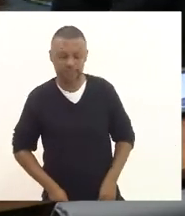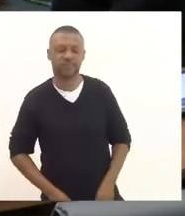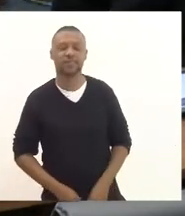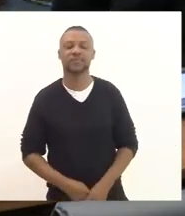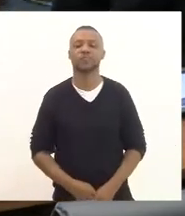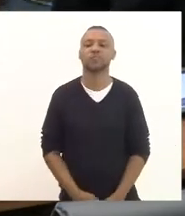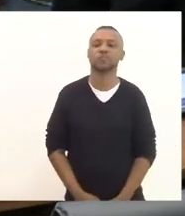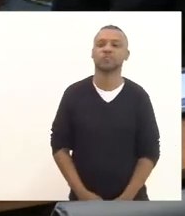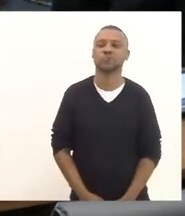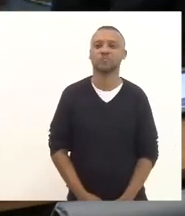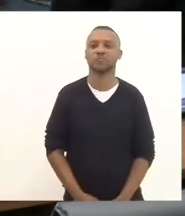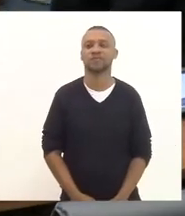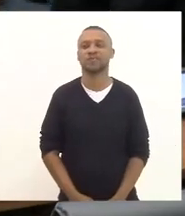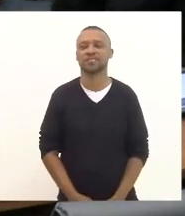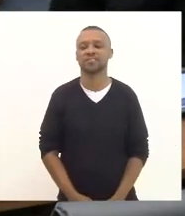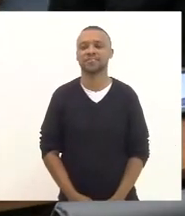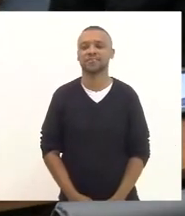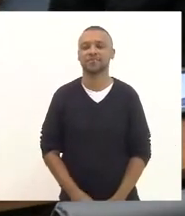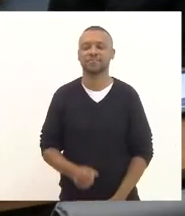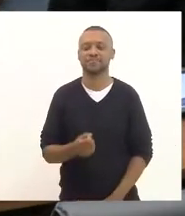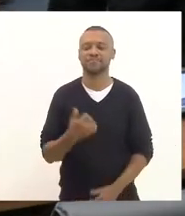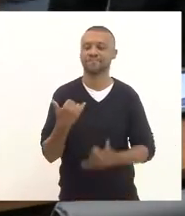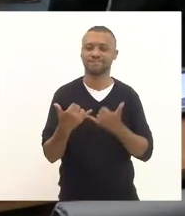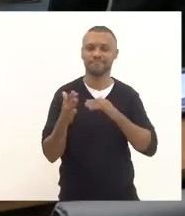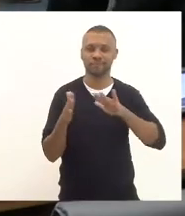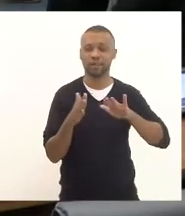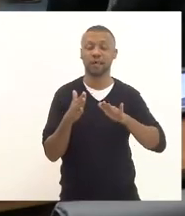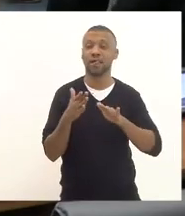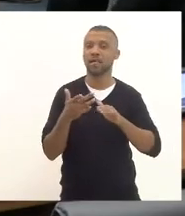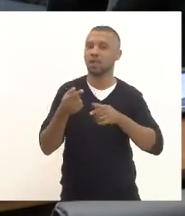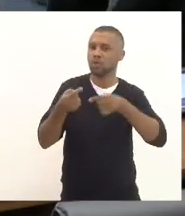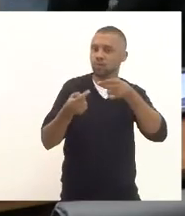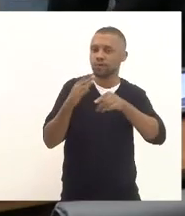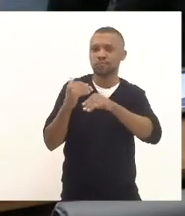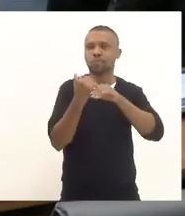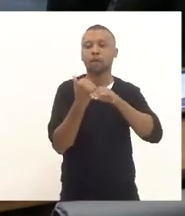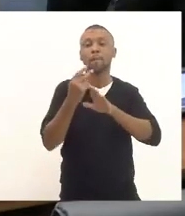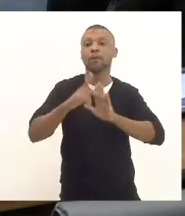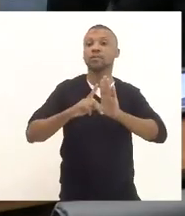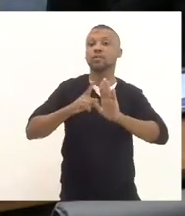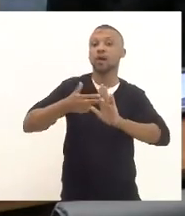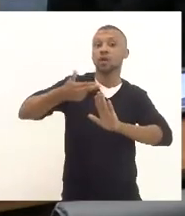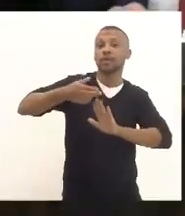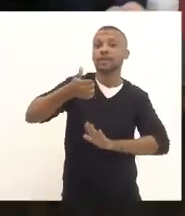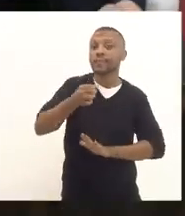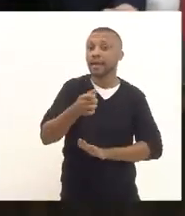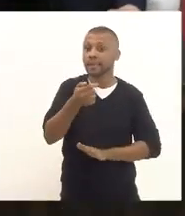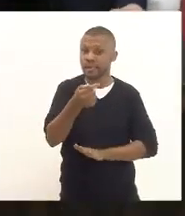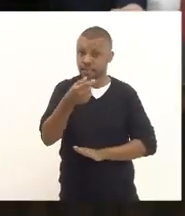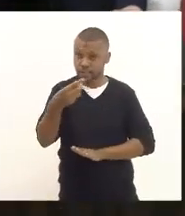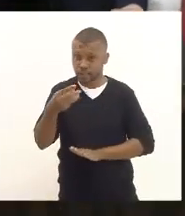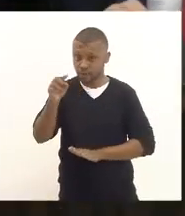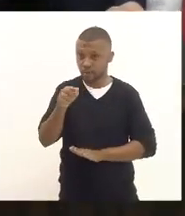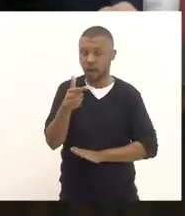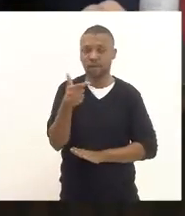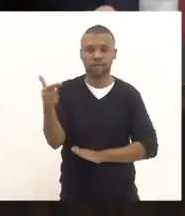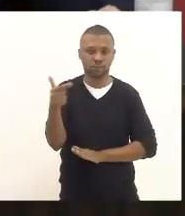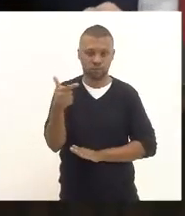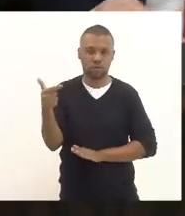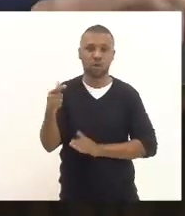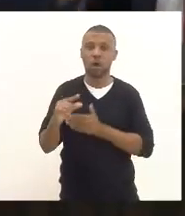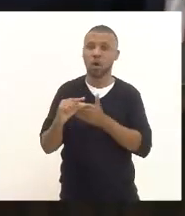e pela tentação ordinária e discussão única projeto de resolução 1073 de 22